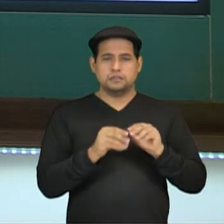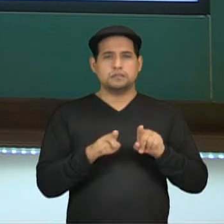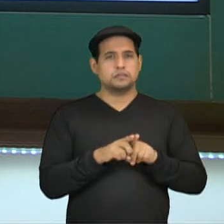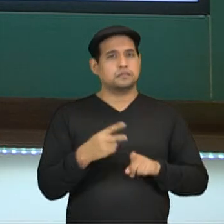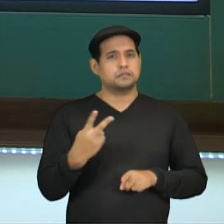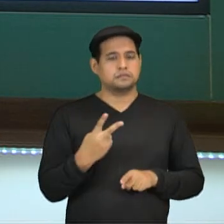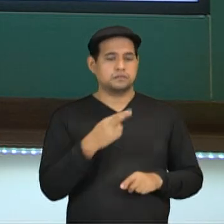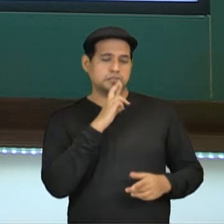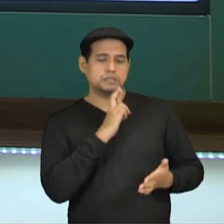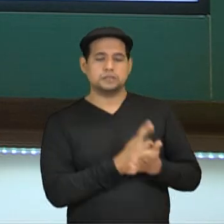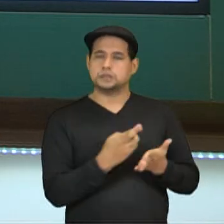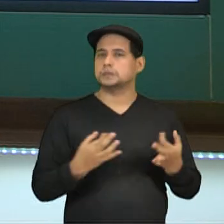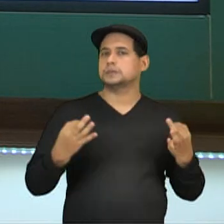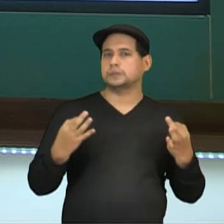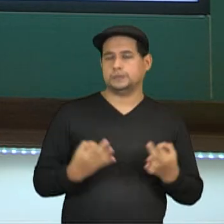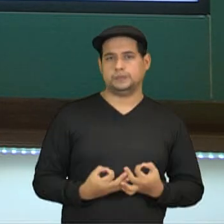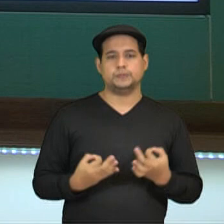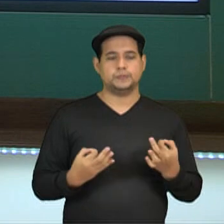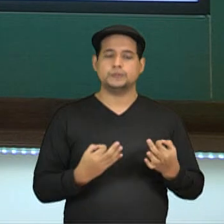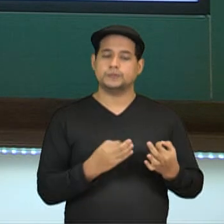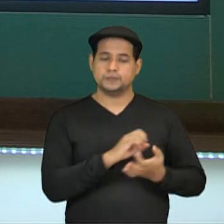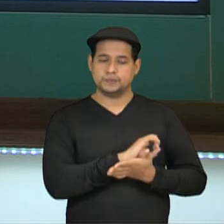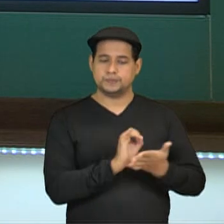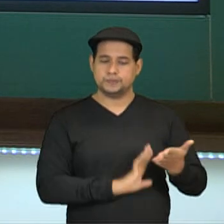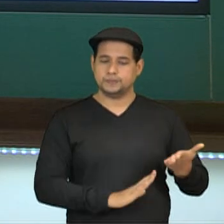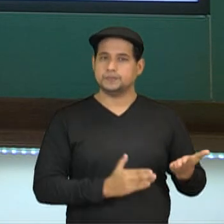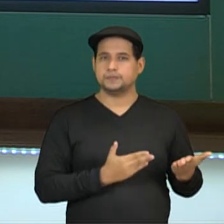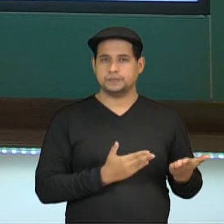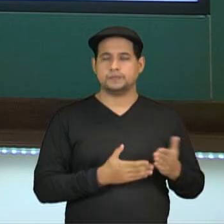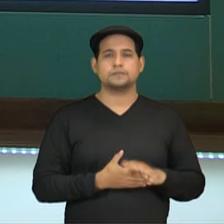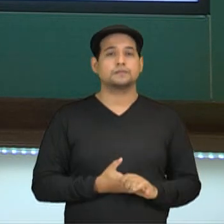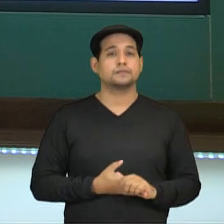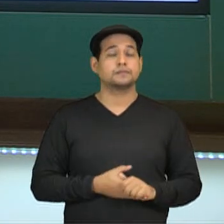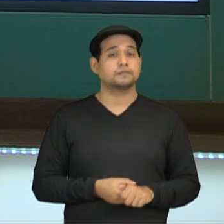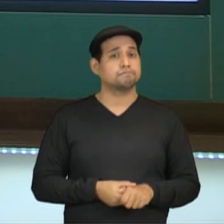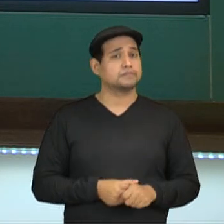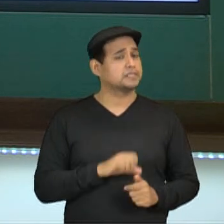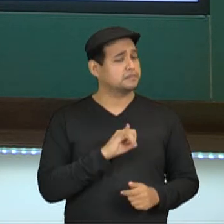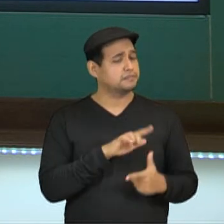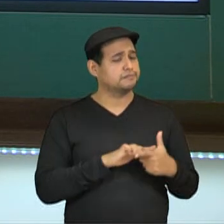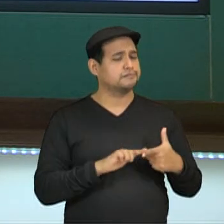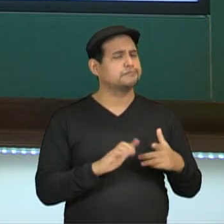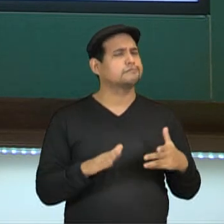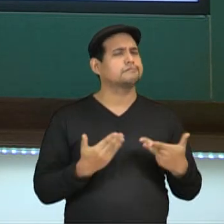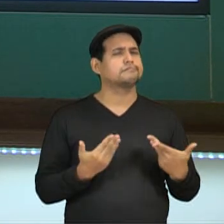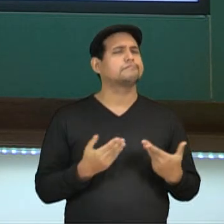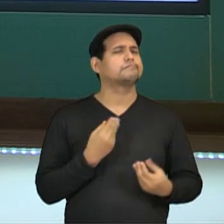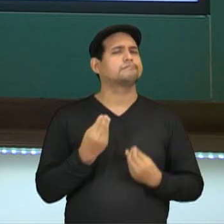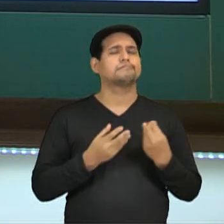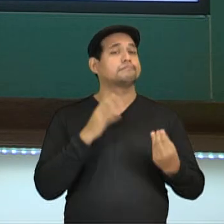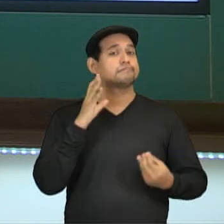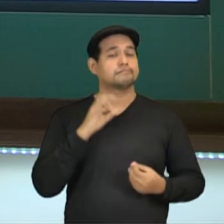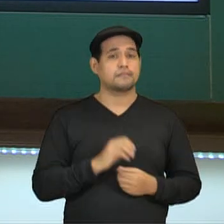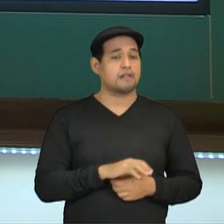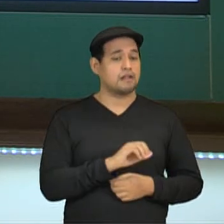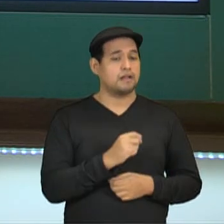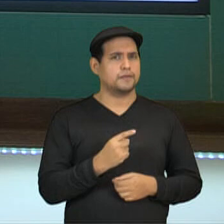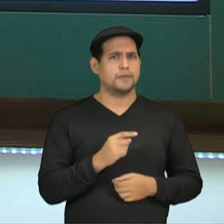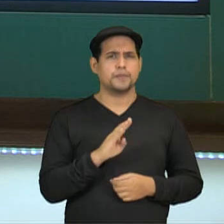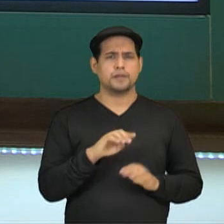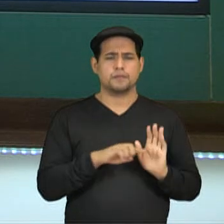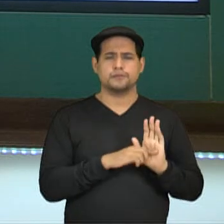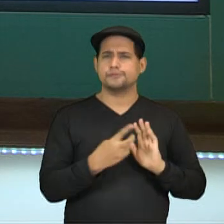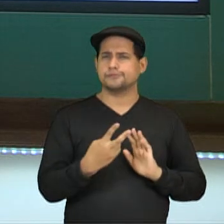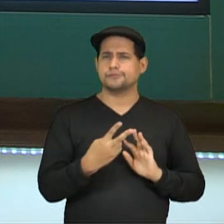duas seriam a resposta correta para esse problema, tá bom? Se eu dividir, quais são os coeficientes? O A é 1, o B é